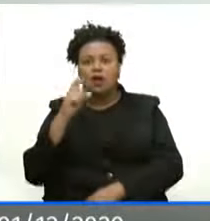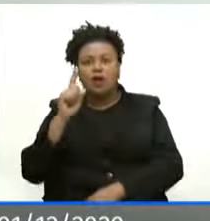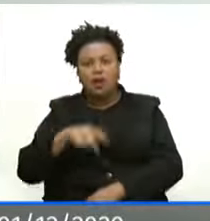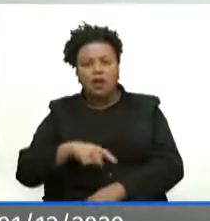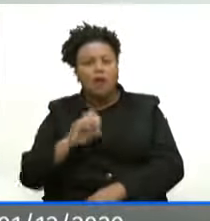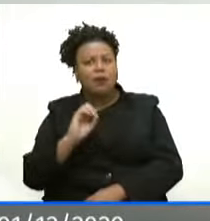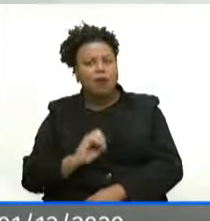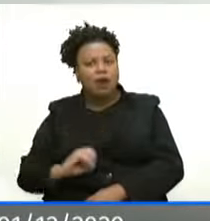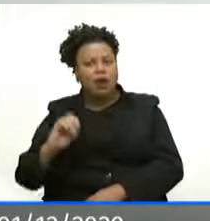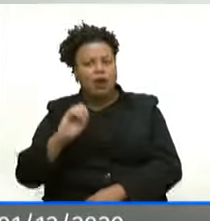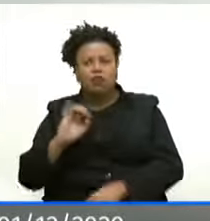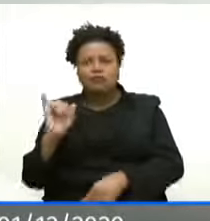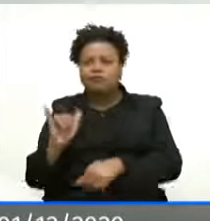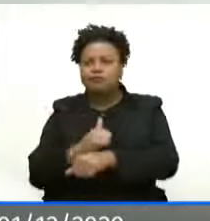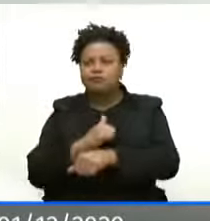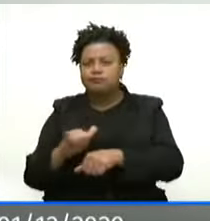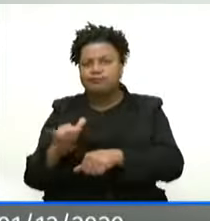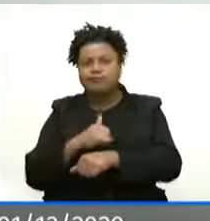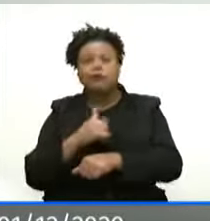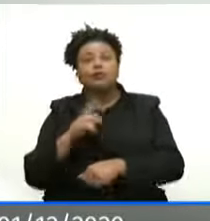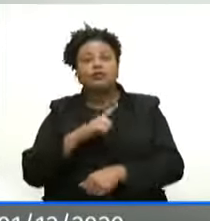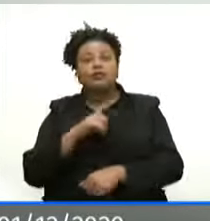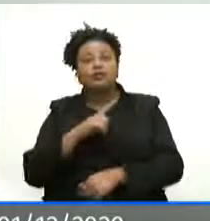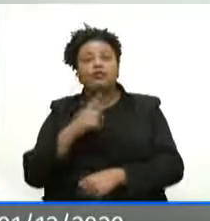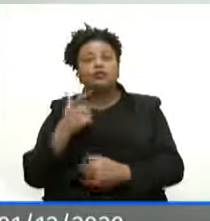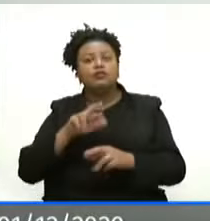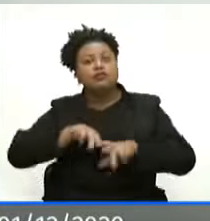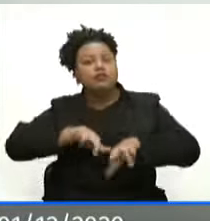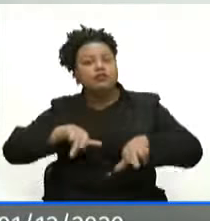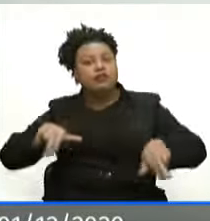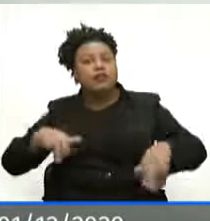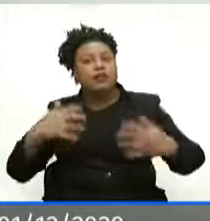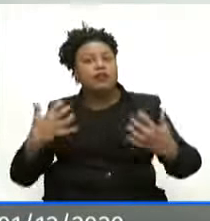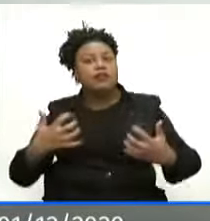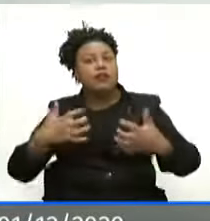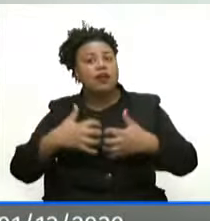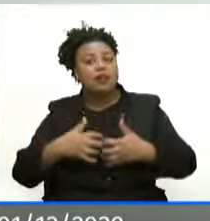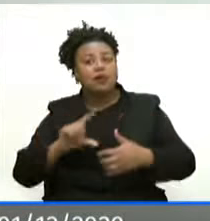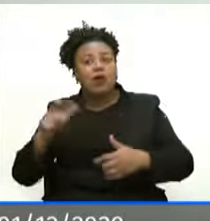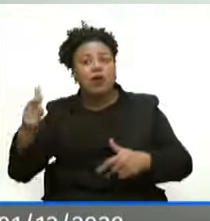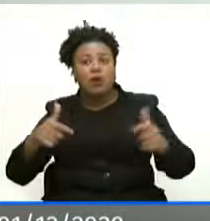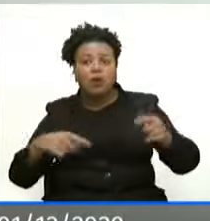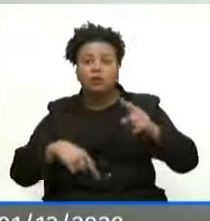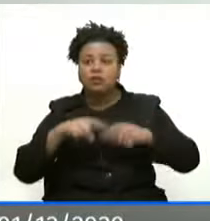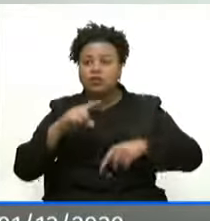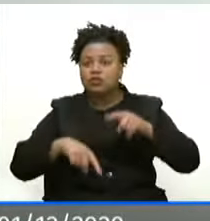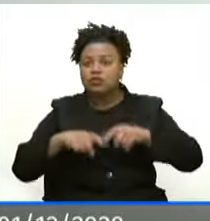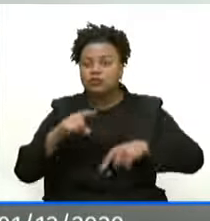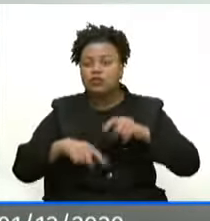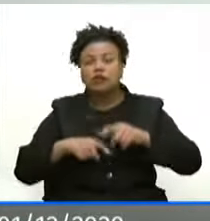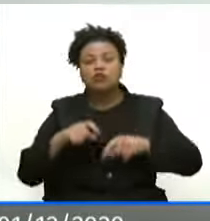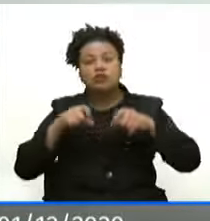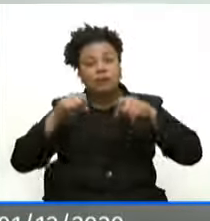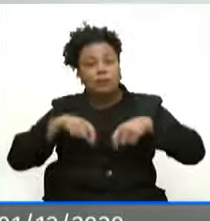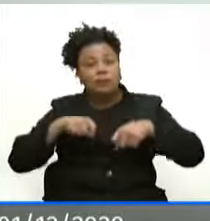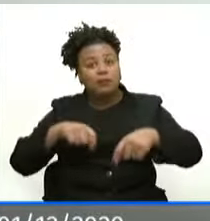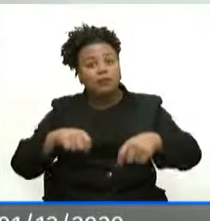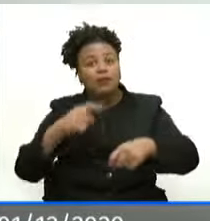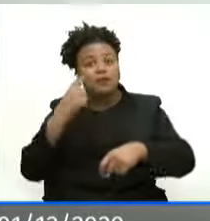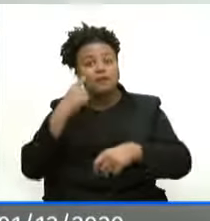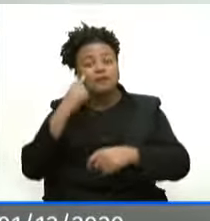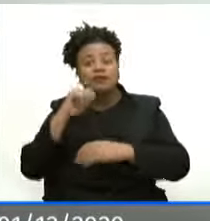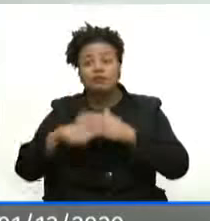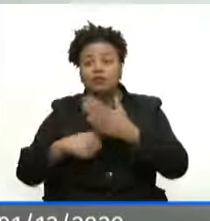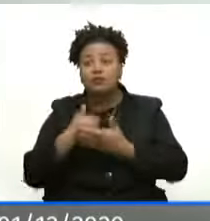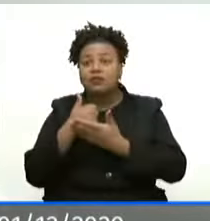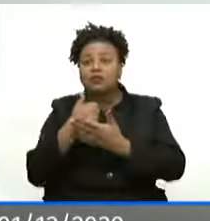uma ótima alternativa de diversificação e integração com outras atividades para produtores buscarem